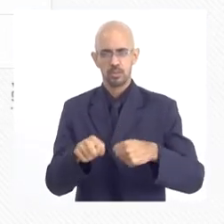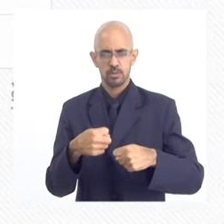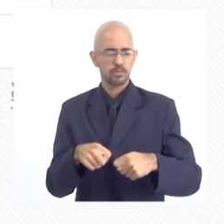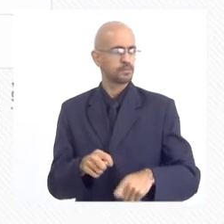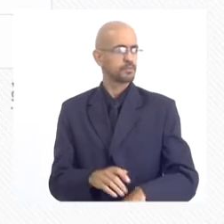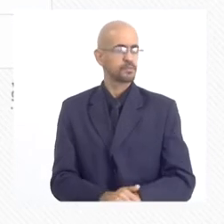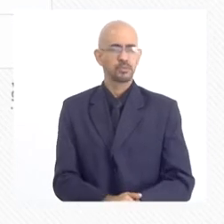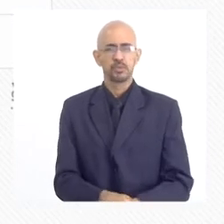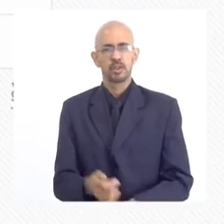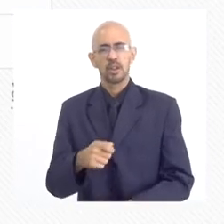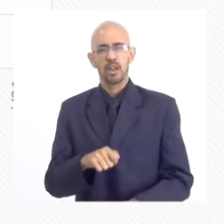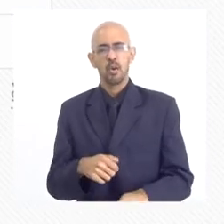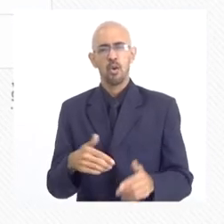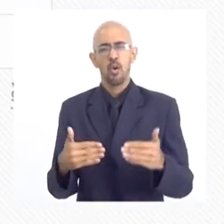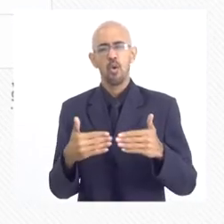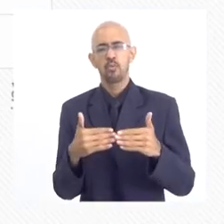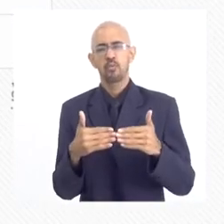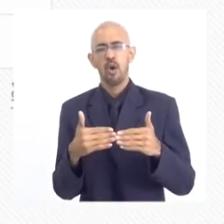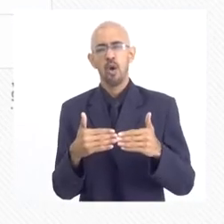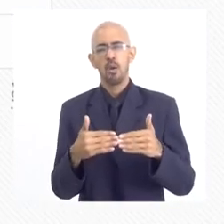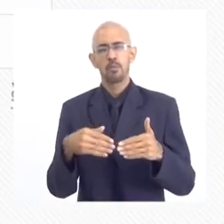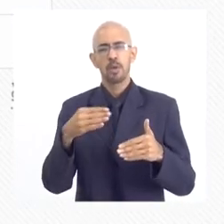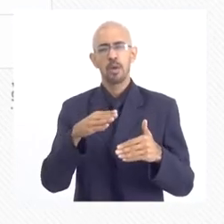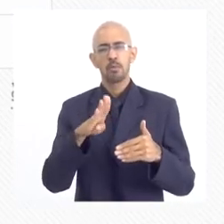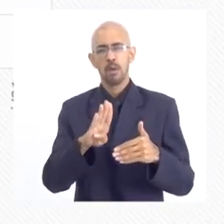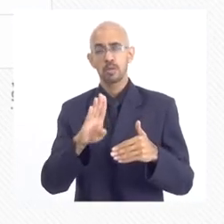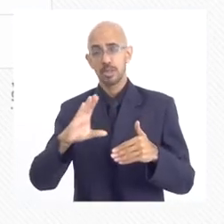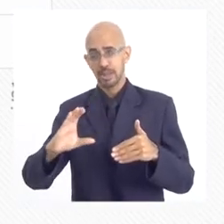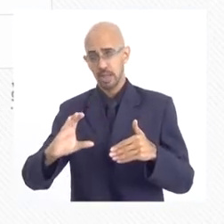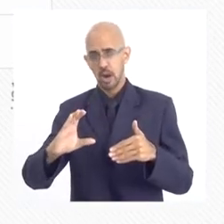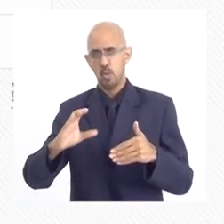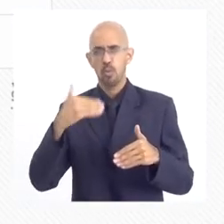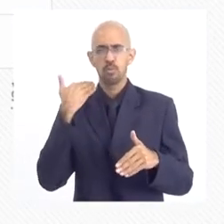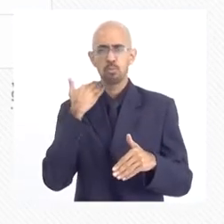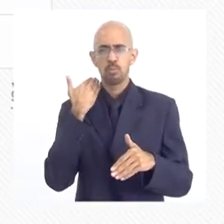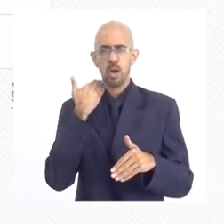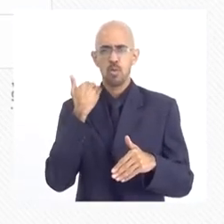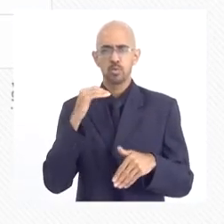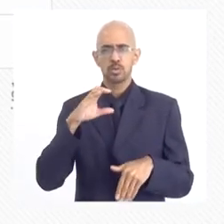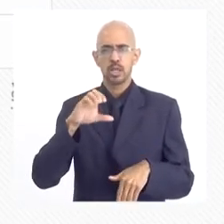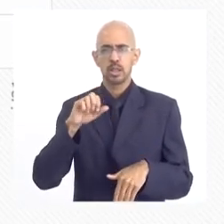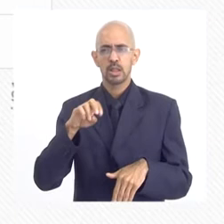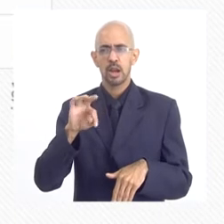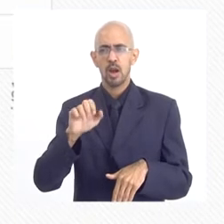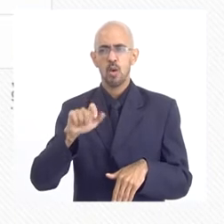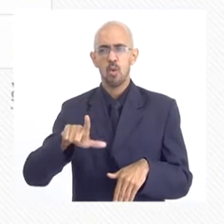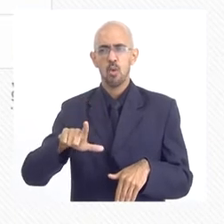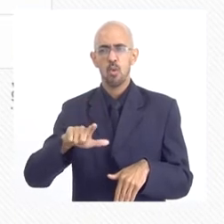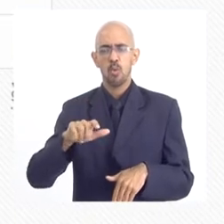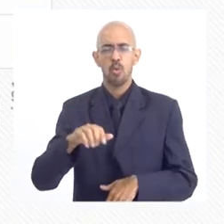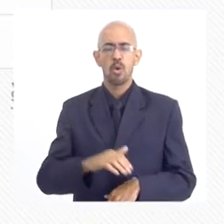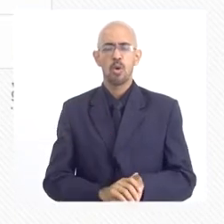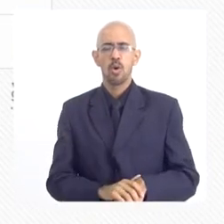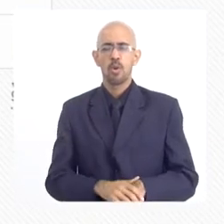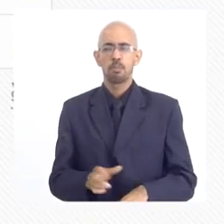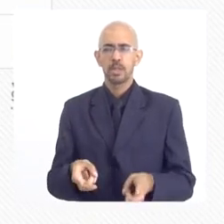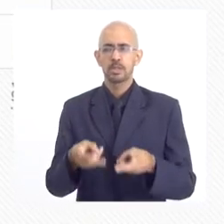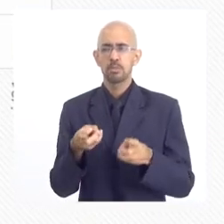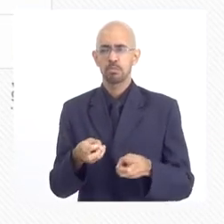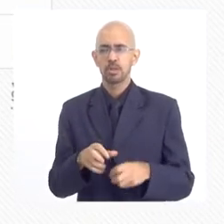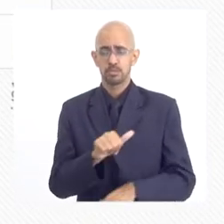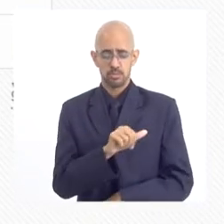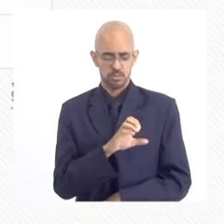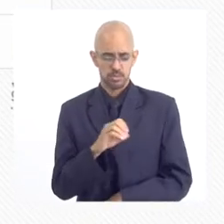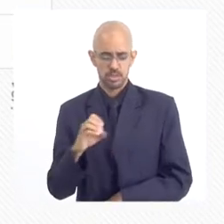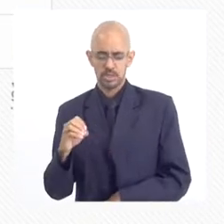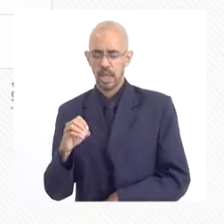de acordo com o Banco Central, né, o que a gente tem tanto no país, considerando de um índice de 100, nós